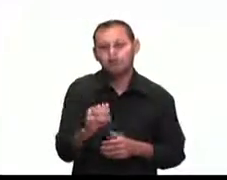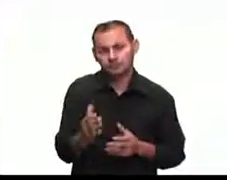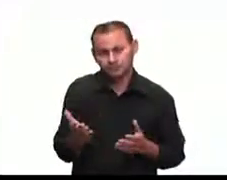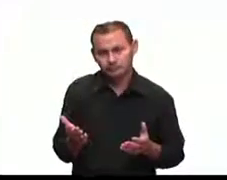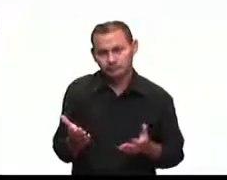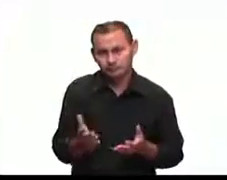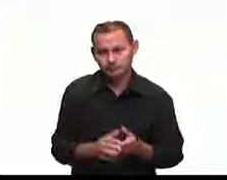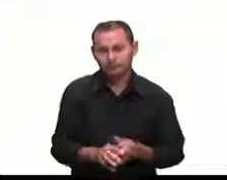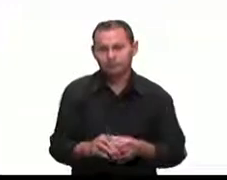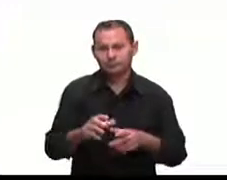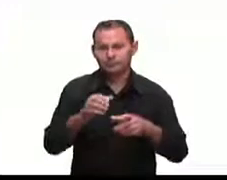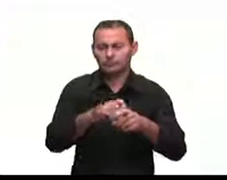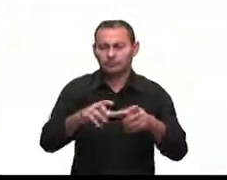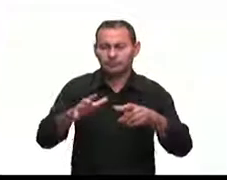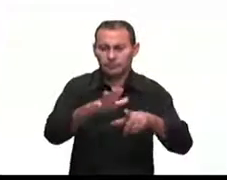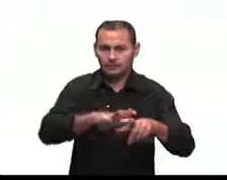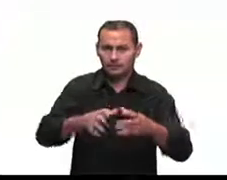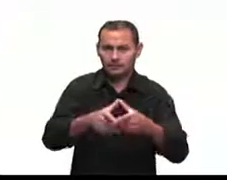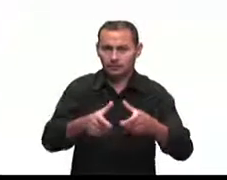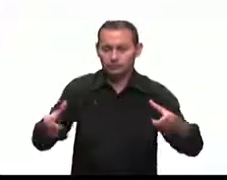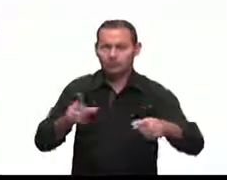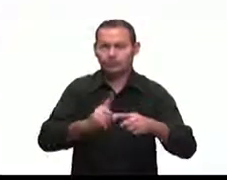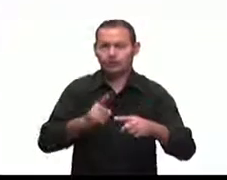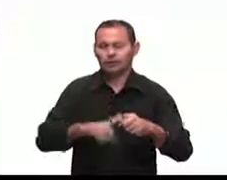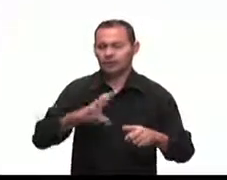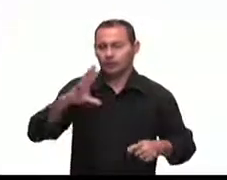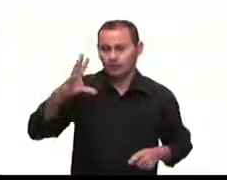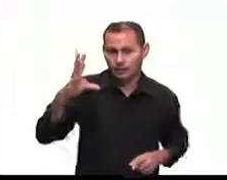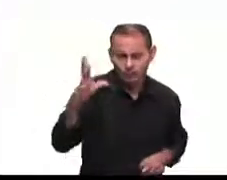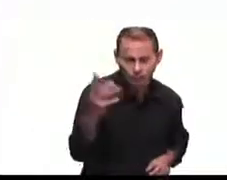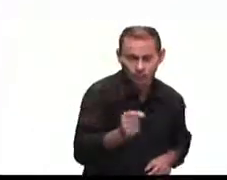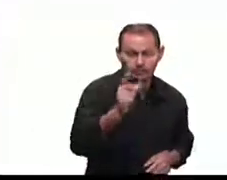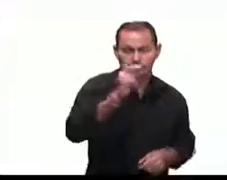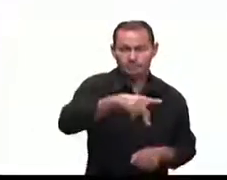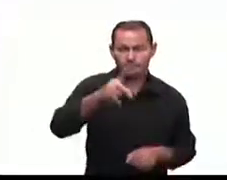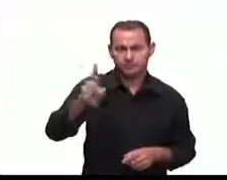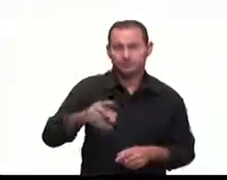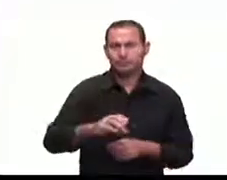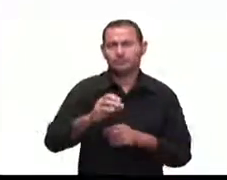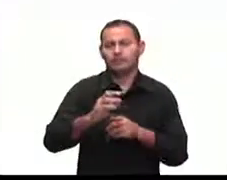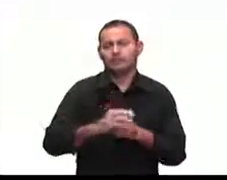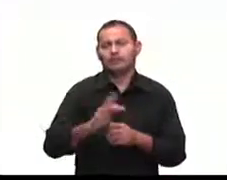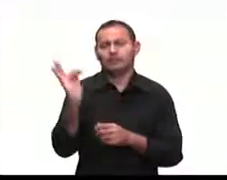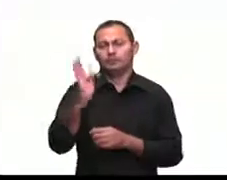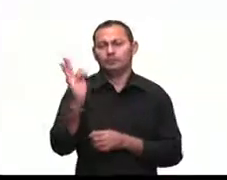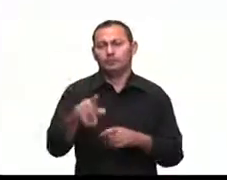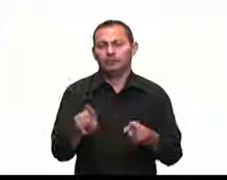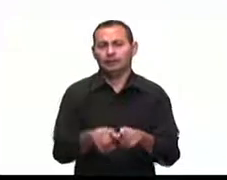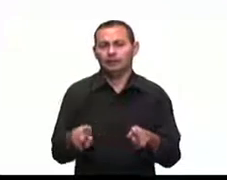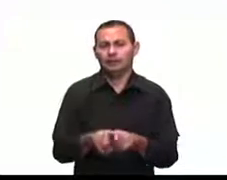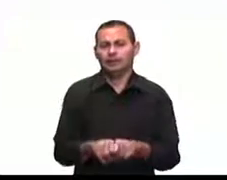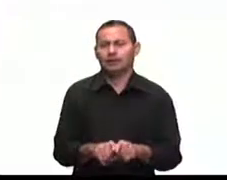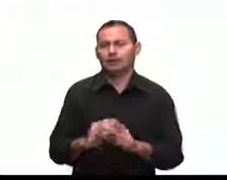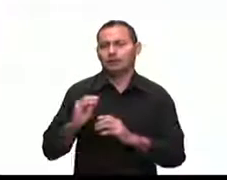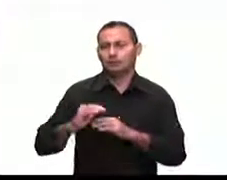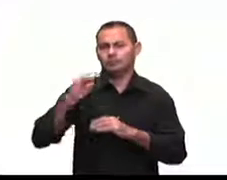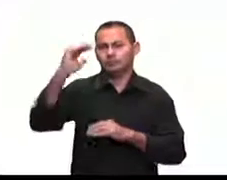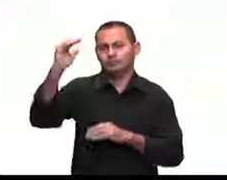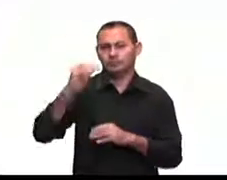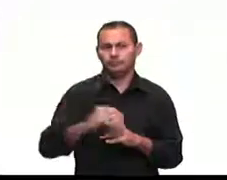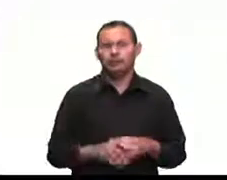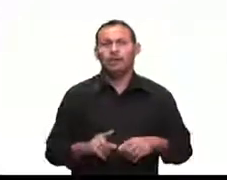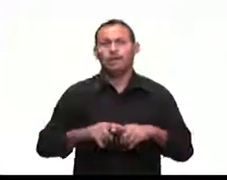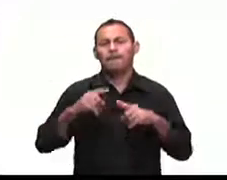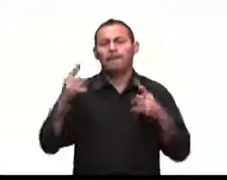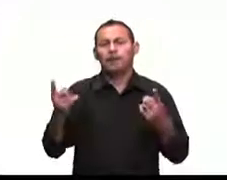então, né, um universo muito grande, até porque são todos os professores do ensino médio e superior,